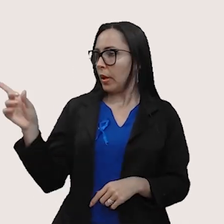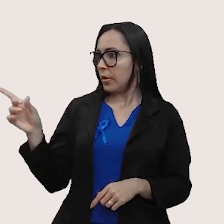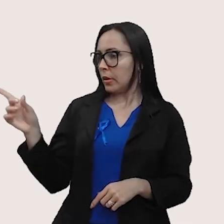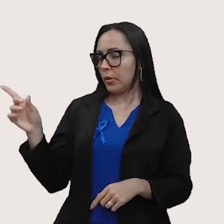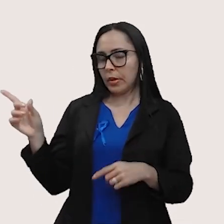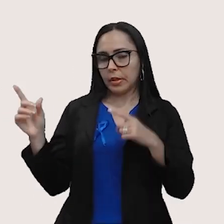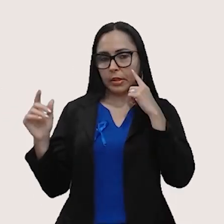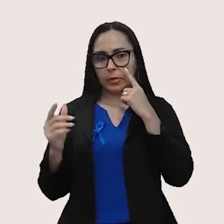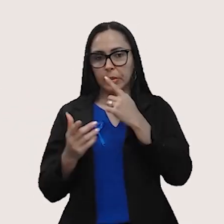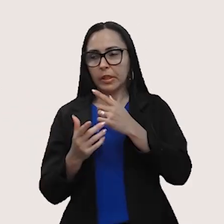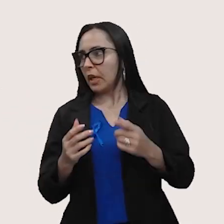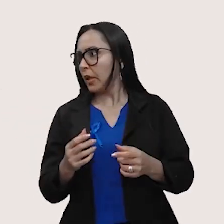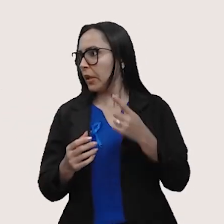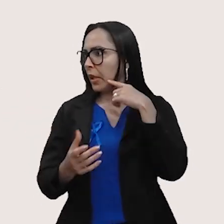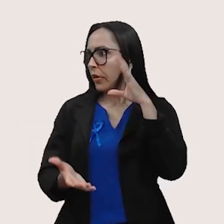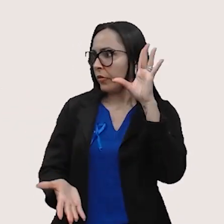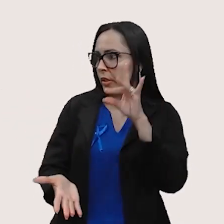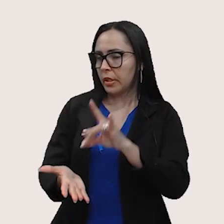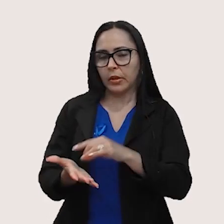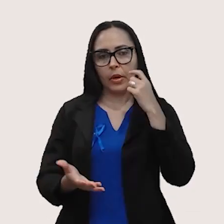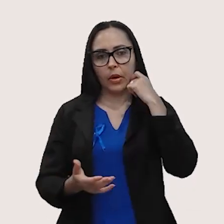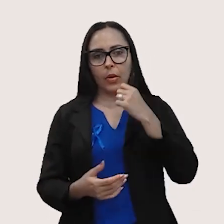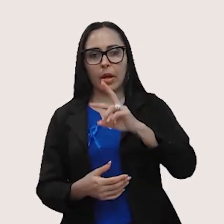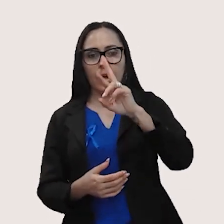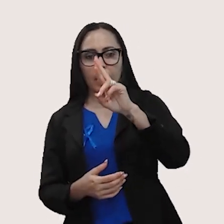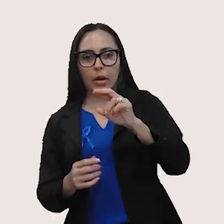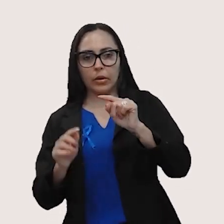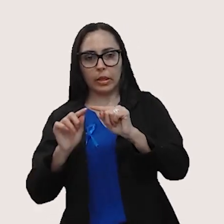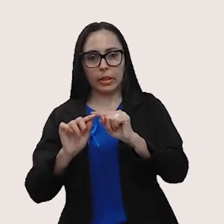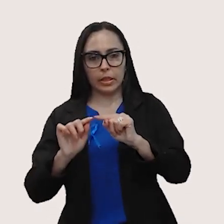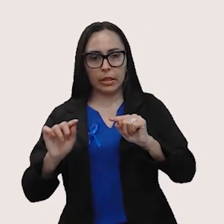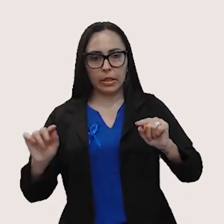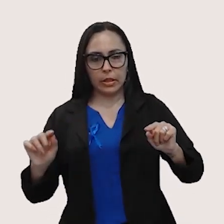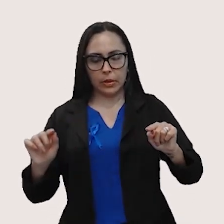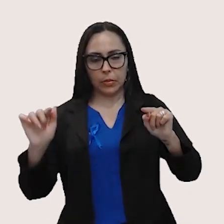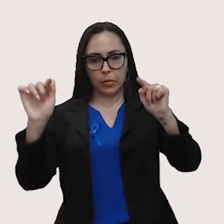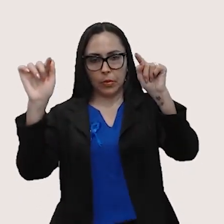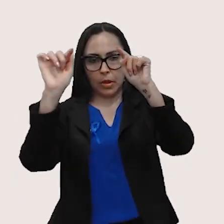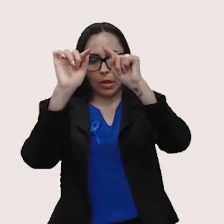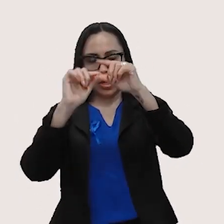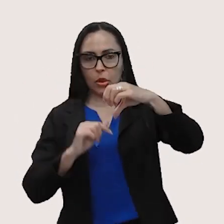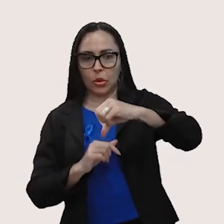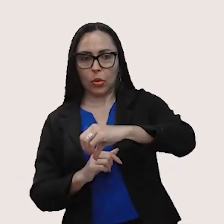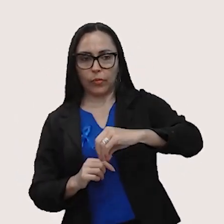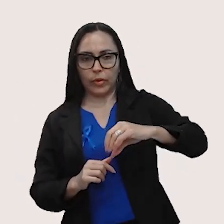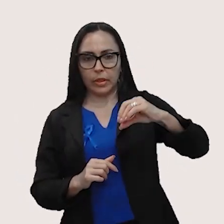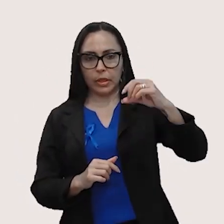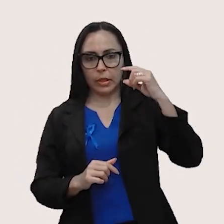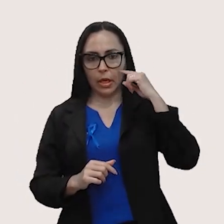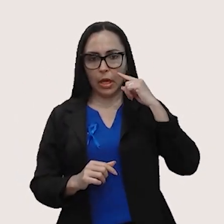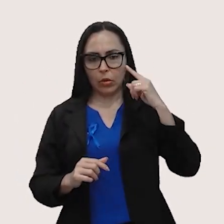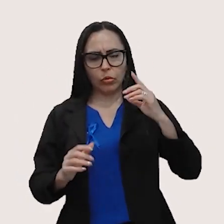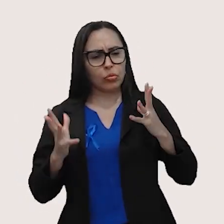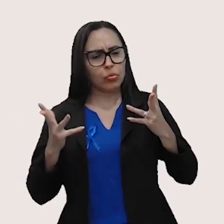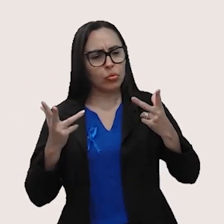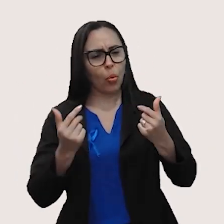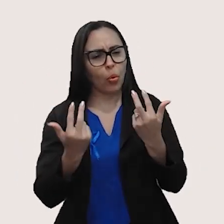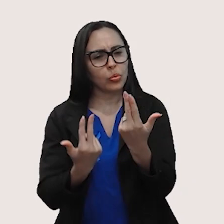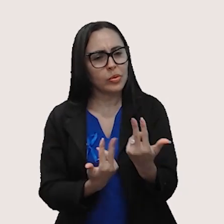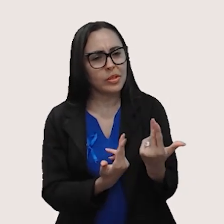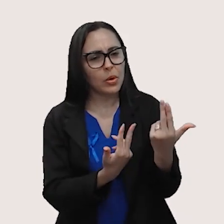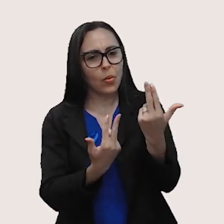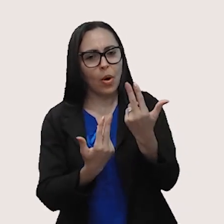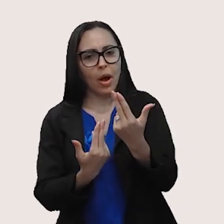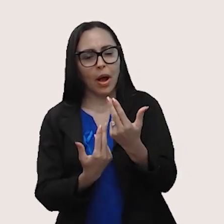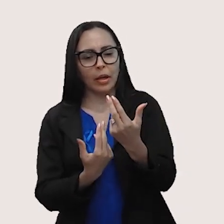esse quadrado é quadrado, tem que ter os ângulos medindo 90 graus e os lados todos com a mesma medida,